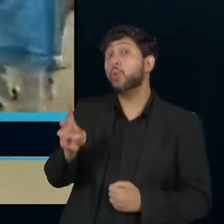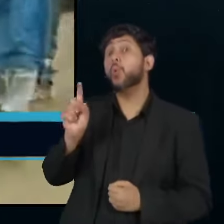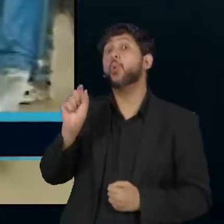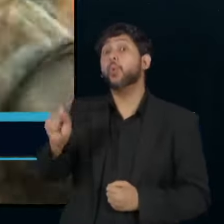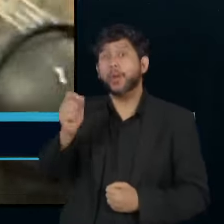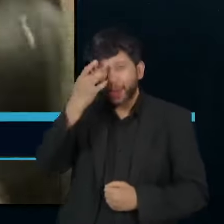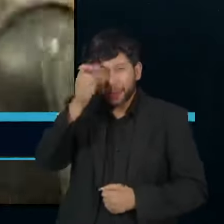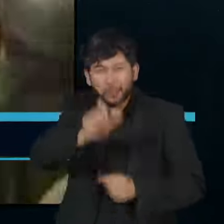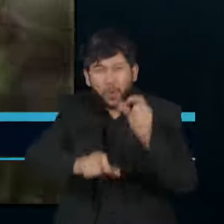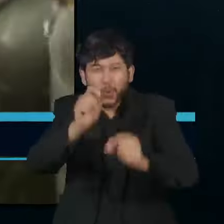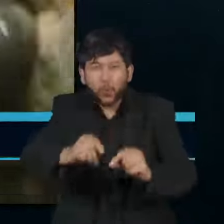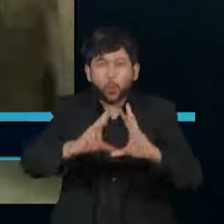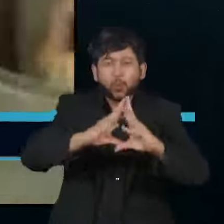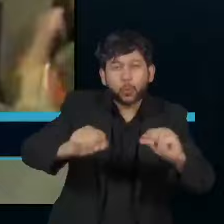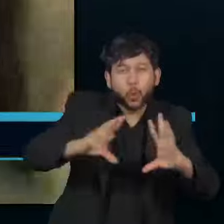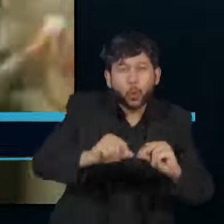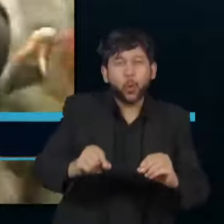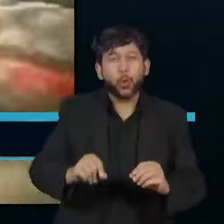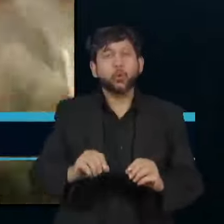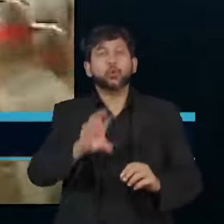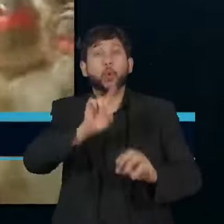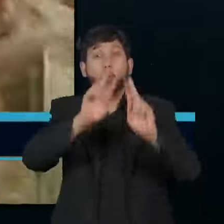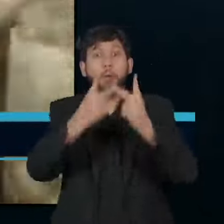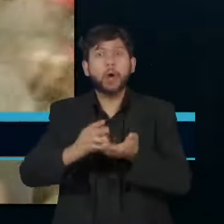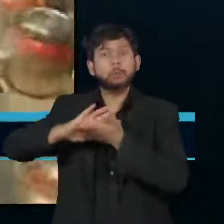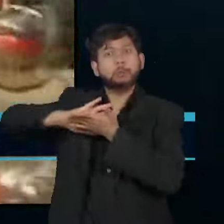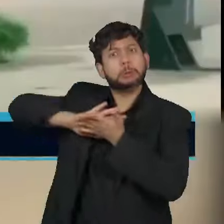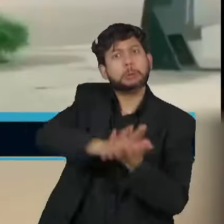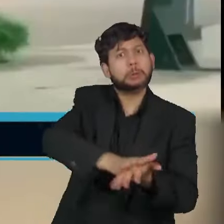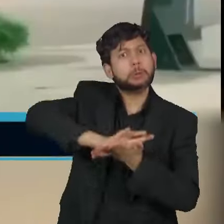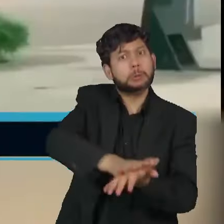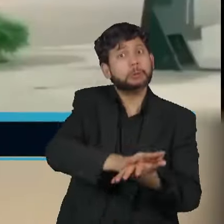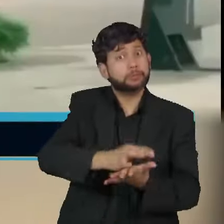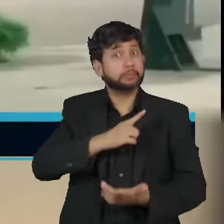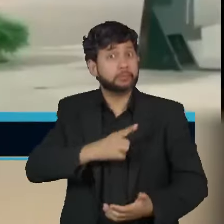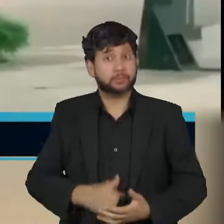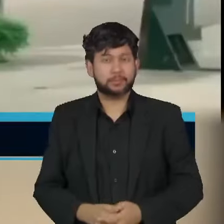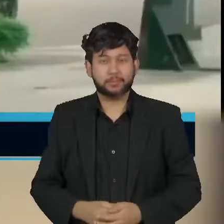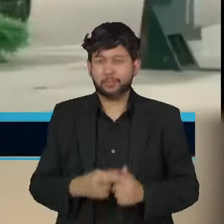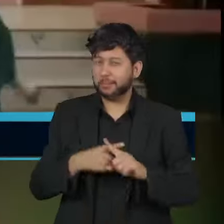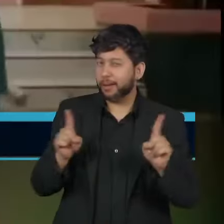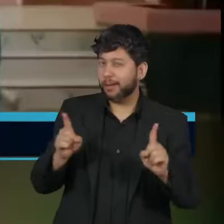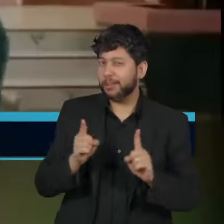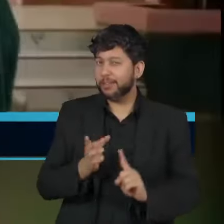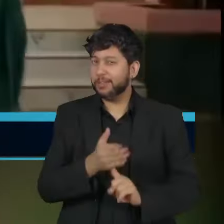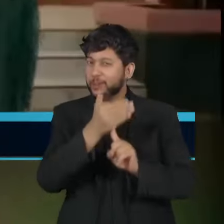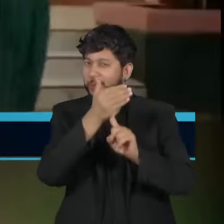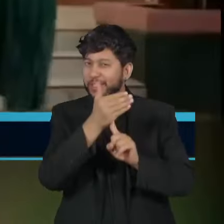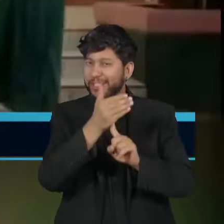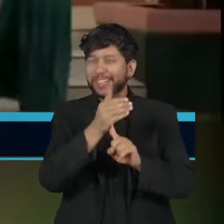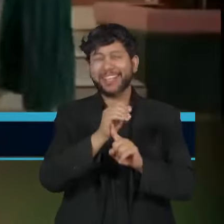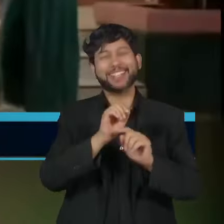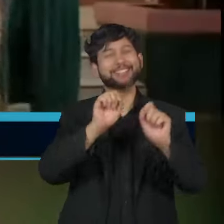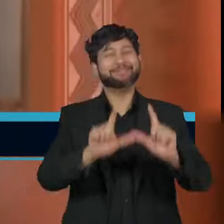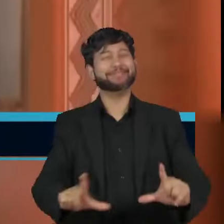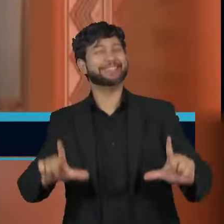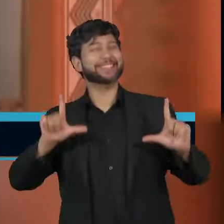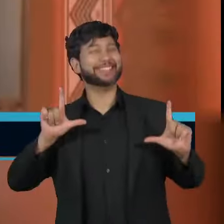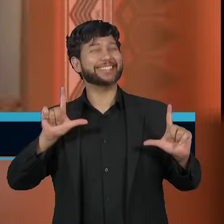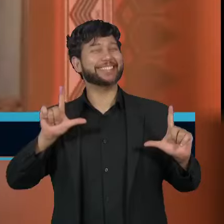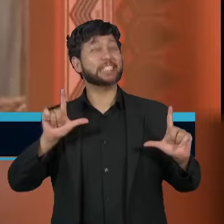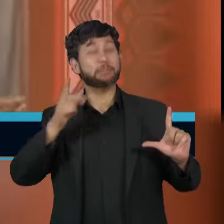desaparecimentos e violações dos Direitos Humanos com a ajuda da tecnologia A imagem dele mudou